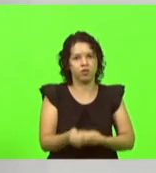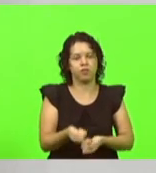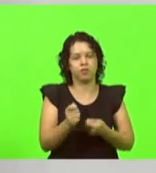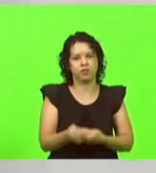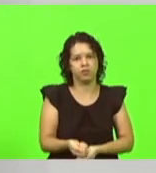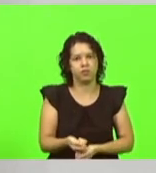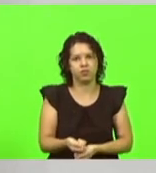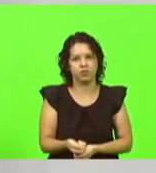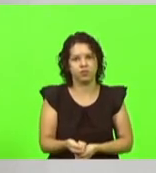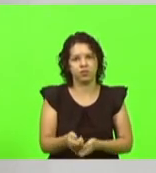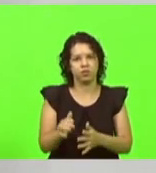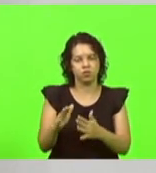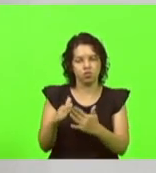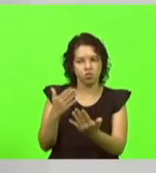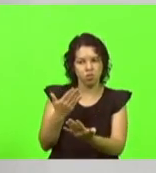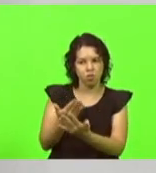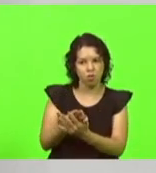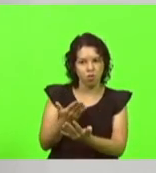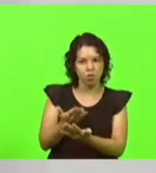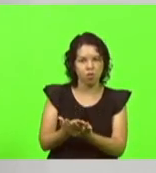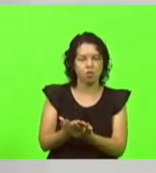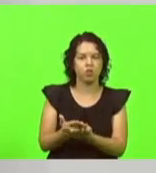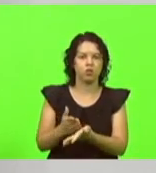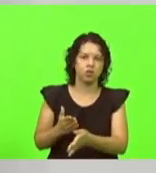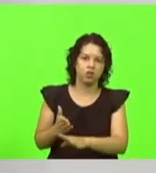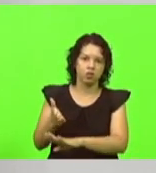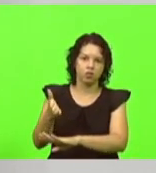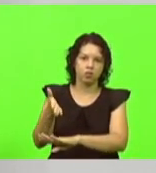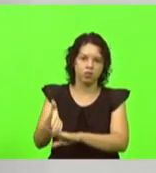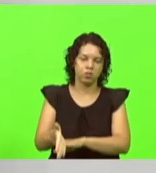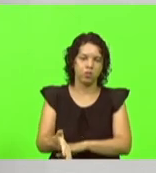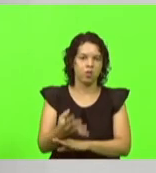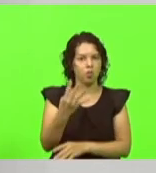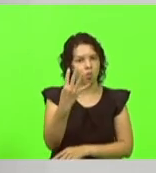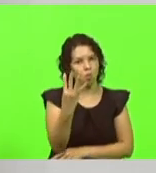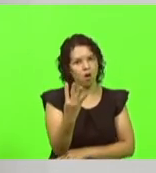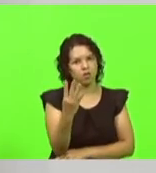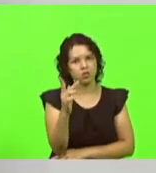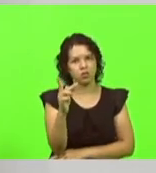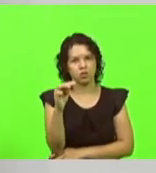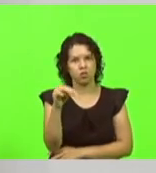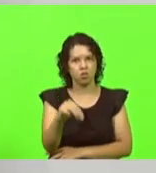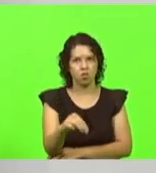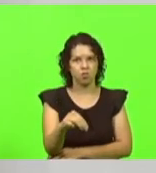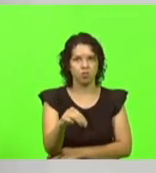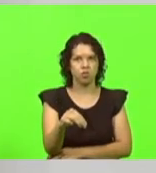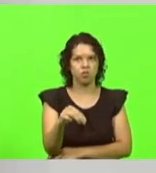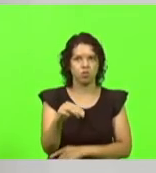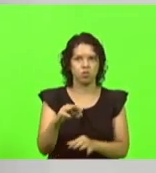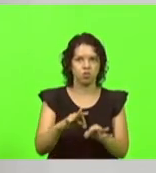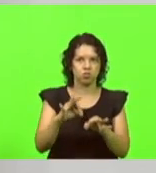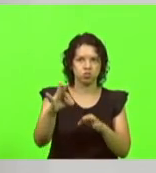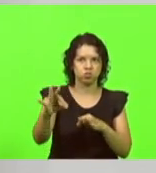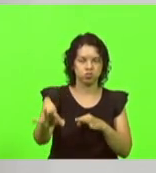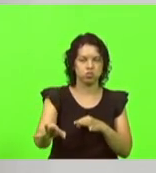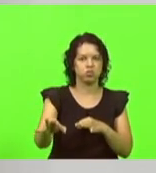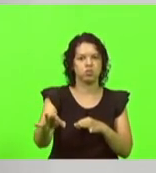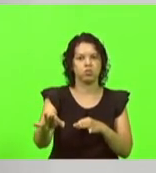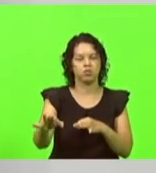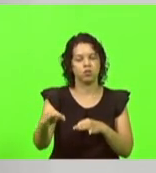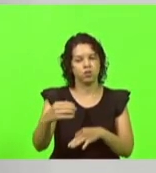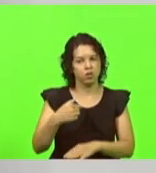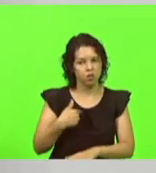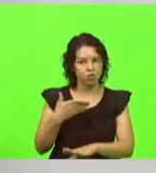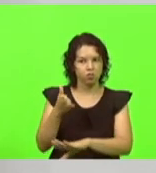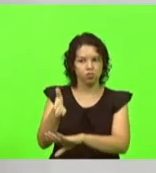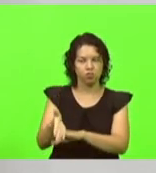Ia na escola, a 4 quilômetros do colégio que pude